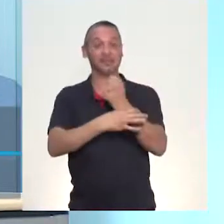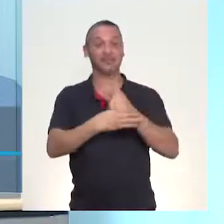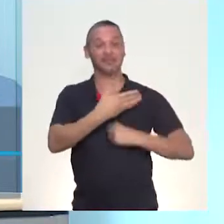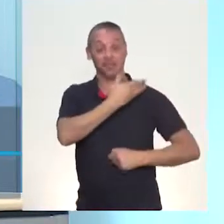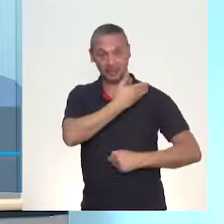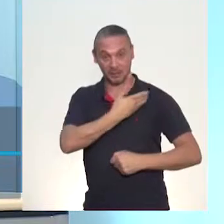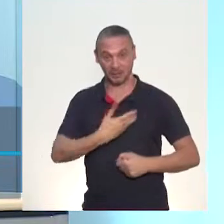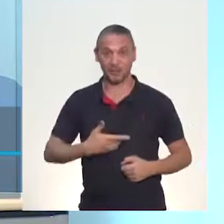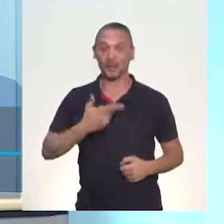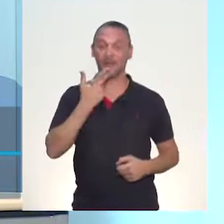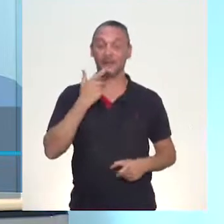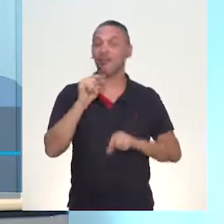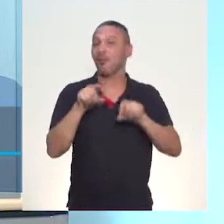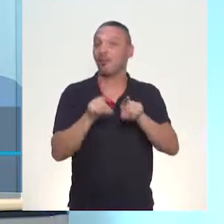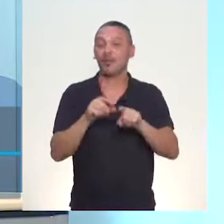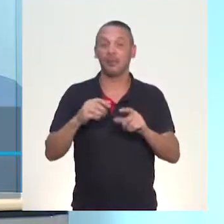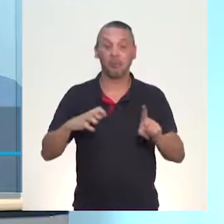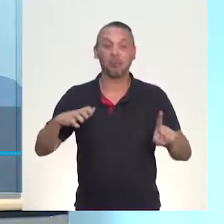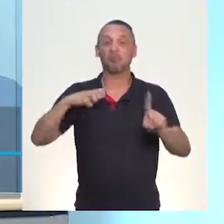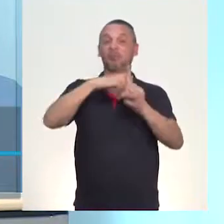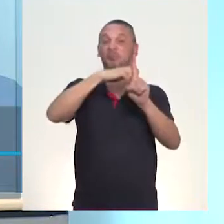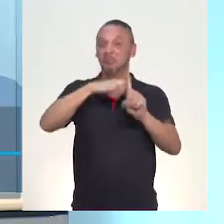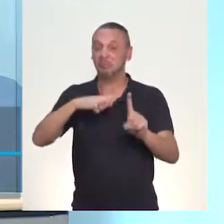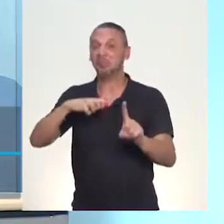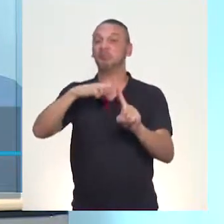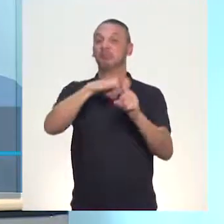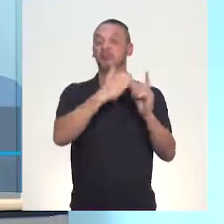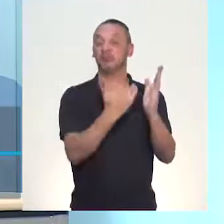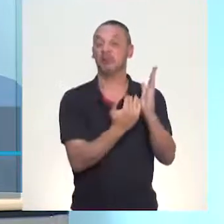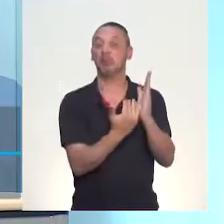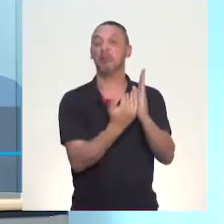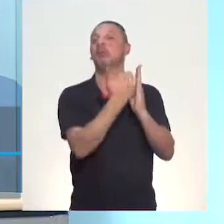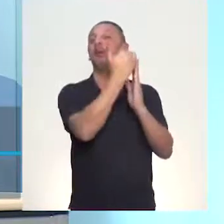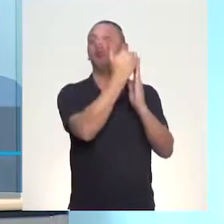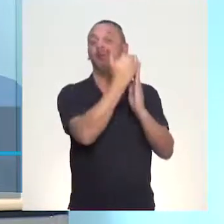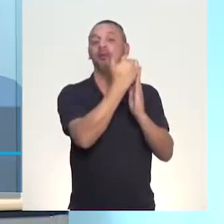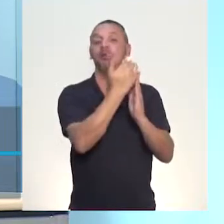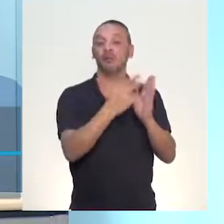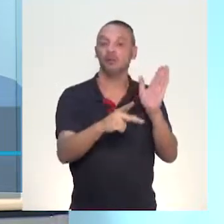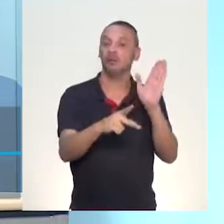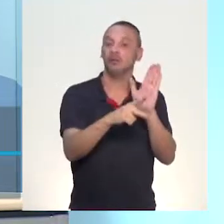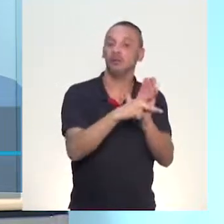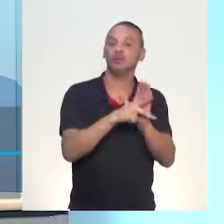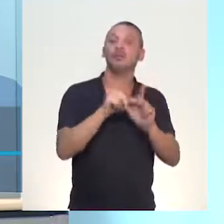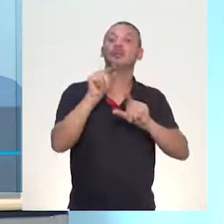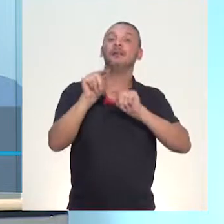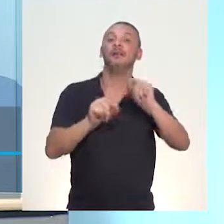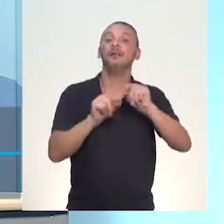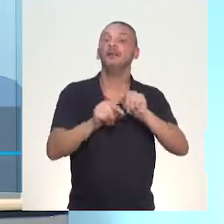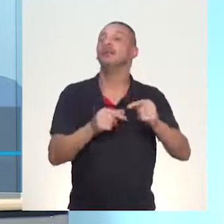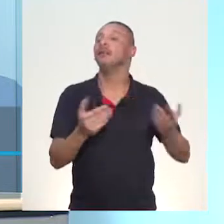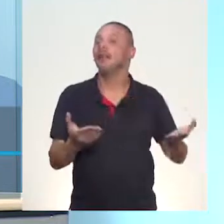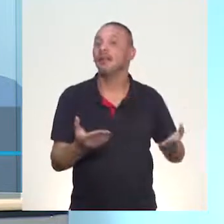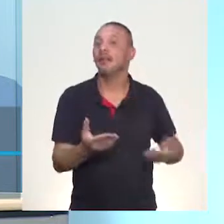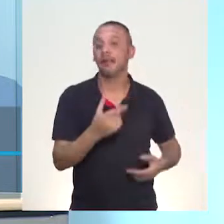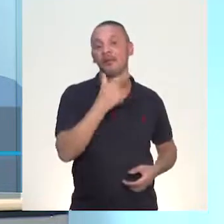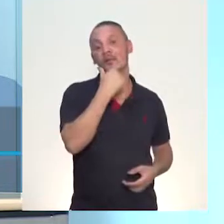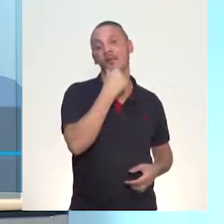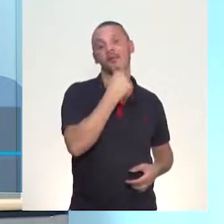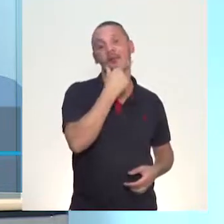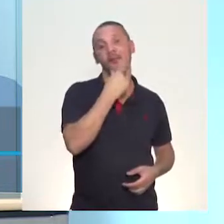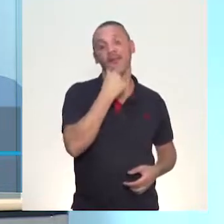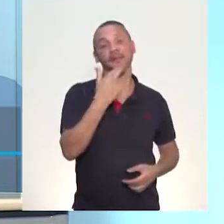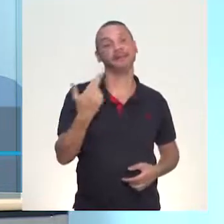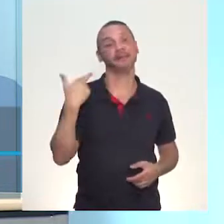Exatamente. Né? Porque parece que o maior número de acidentes, eu não tenho esses dados aqui, mas eu acho que a gente pode confiar nisso, de que são provocados